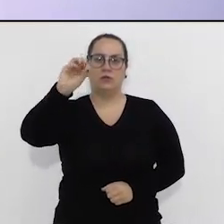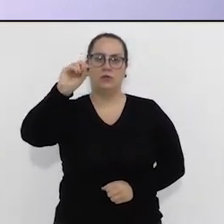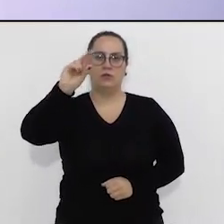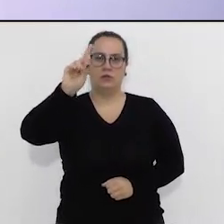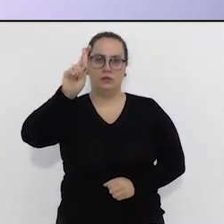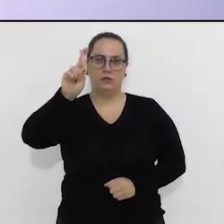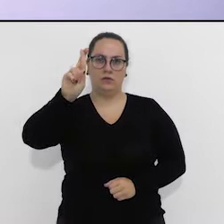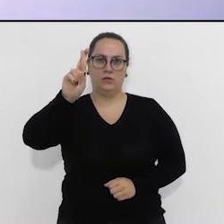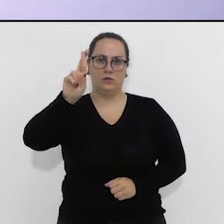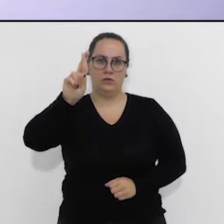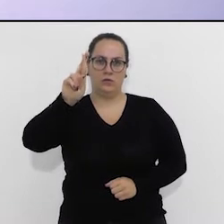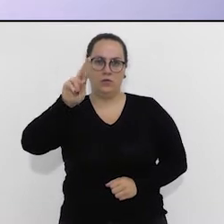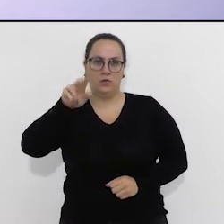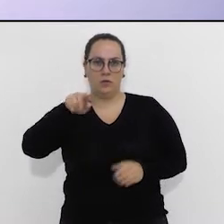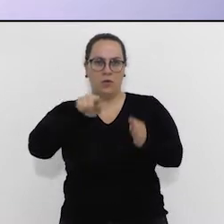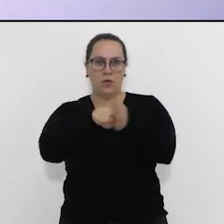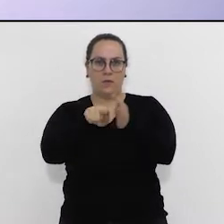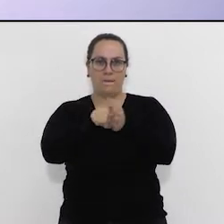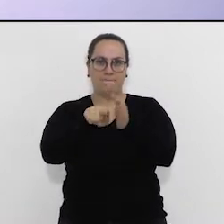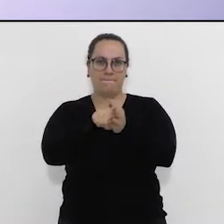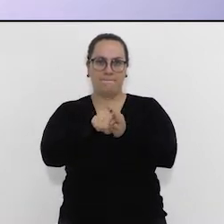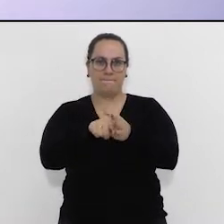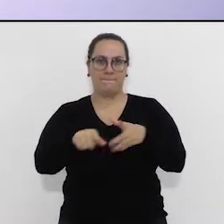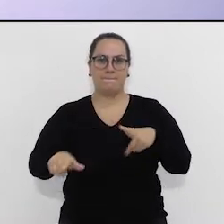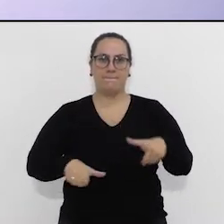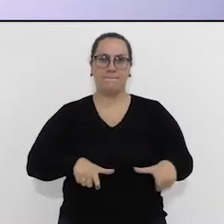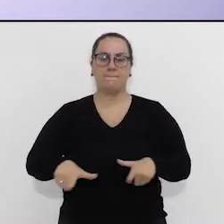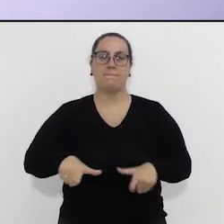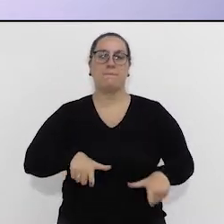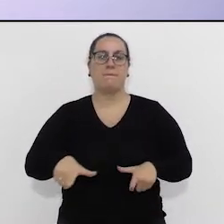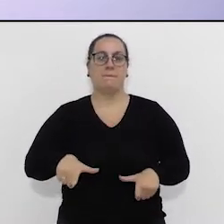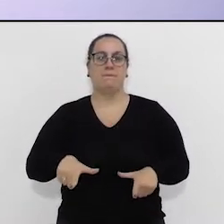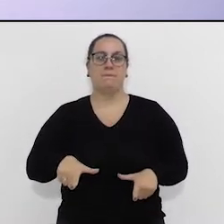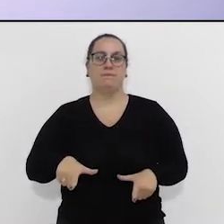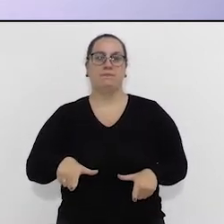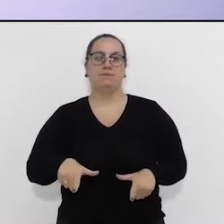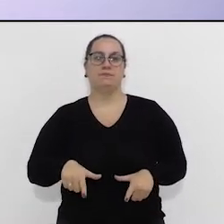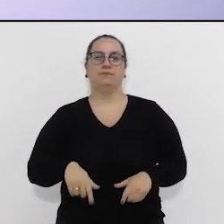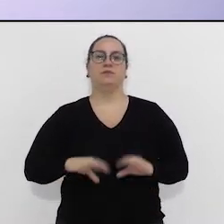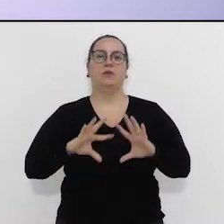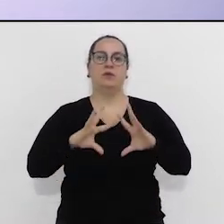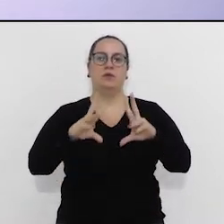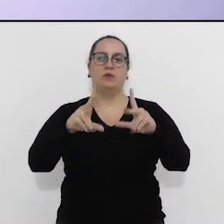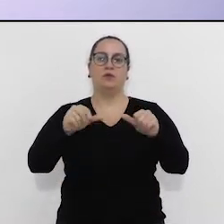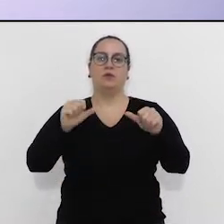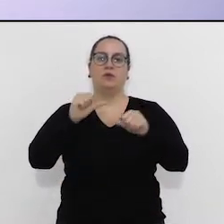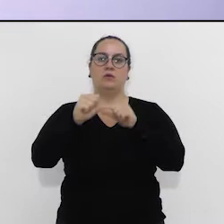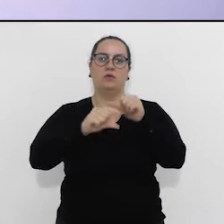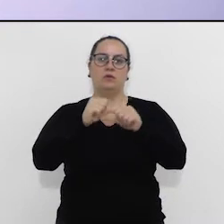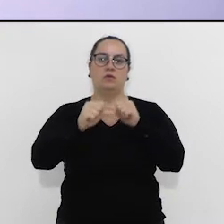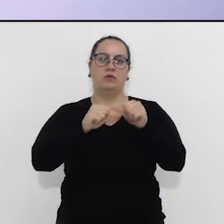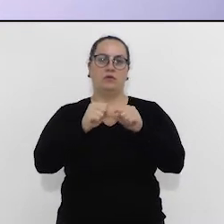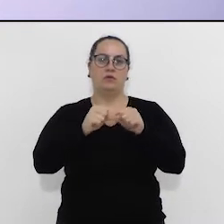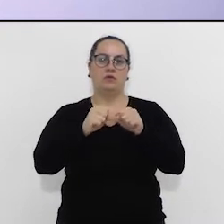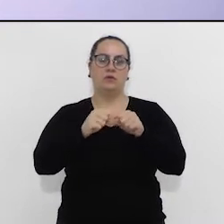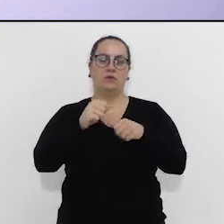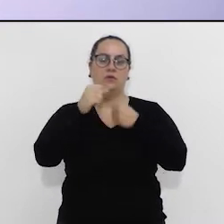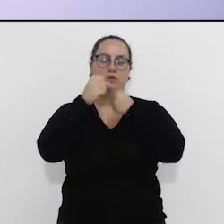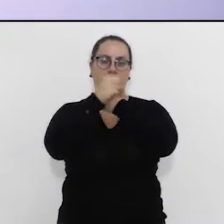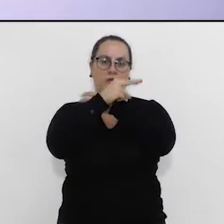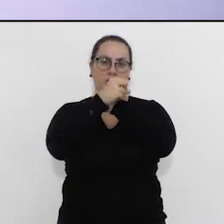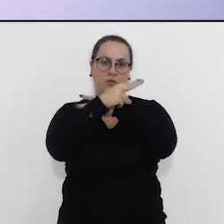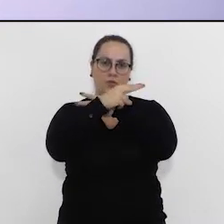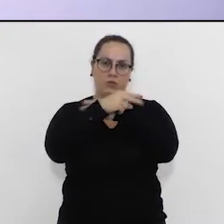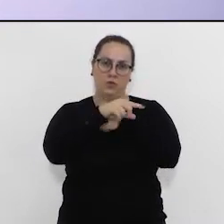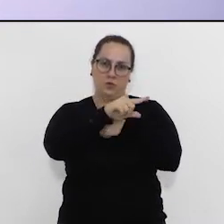sobre emprego Denilson ziroldo é da Coligação todos por Avaré Você está